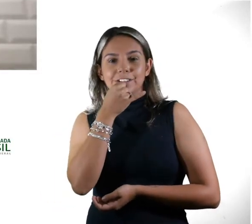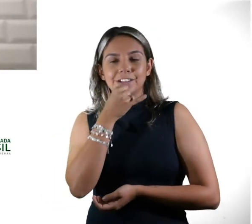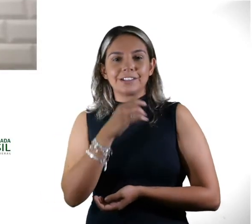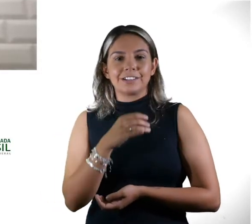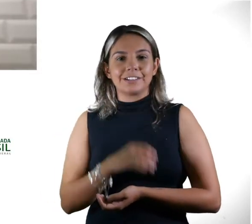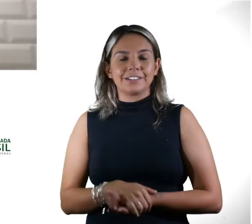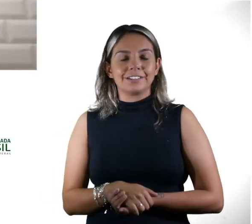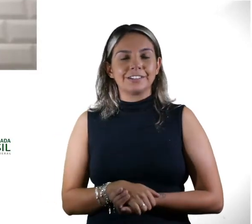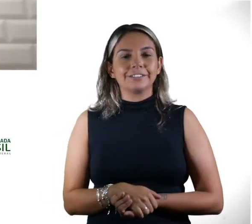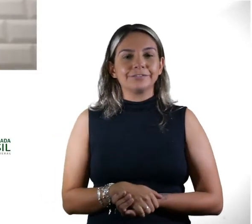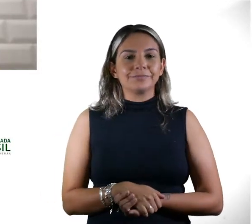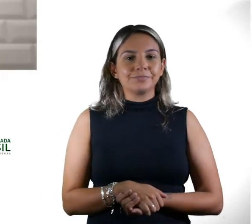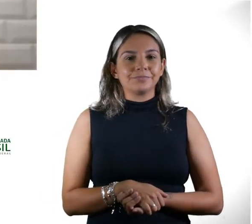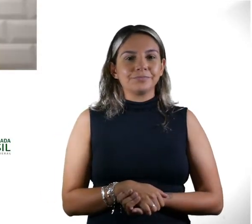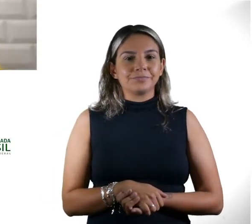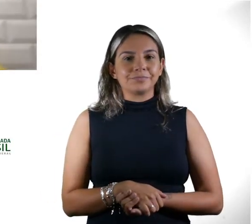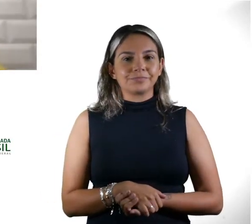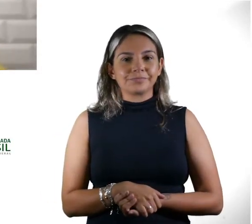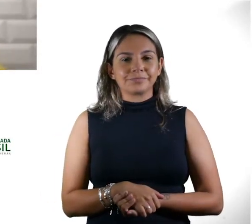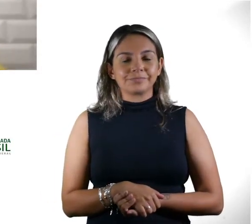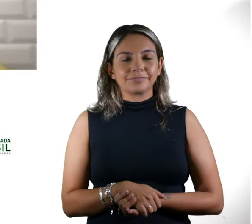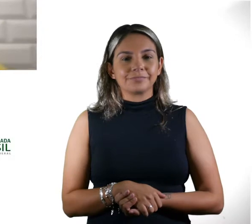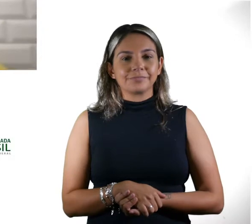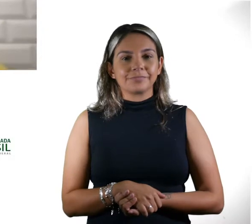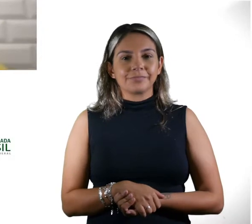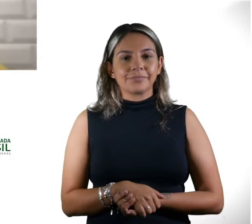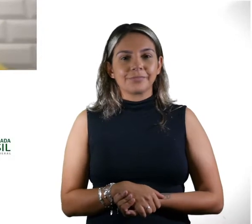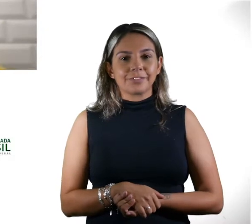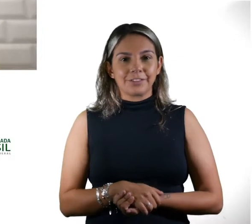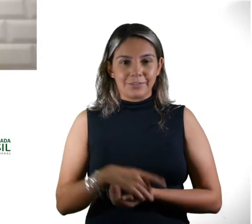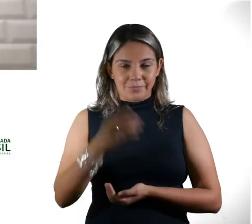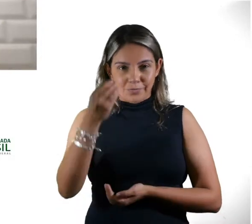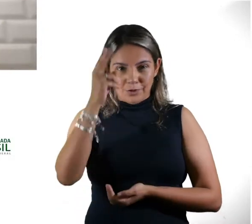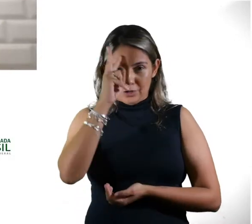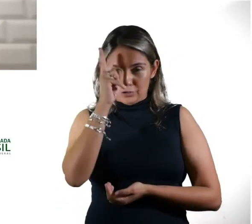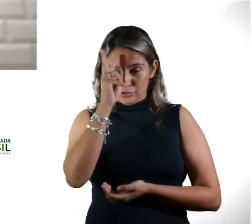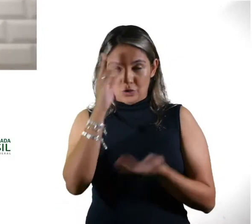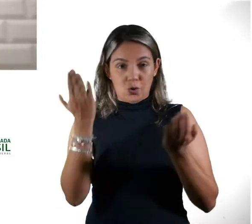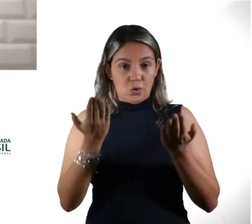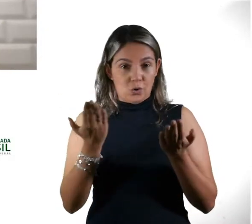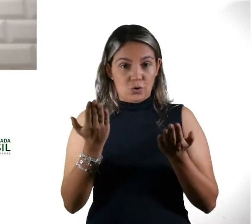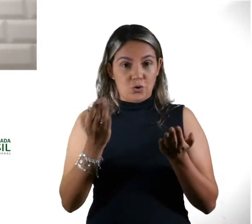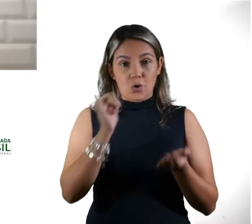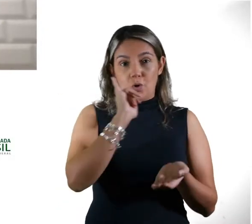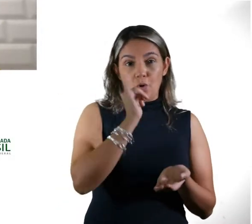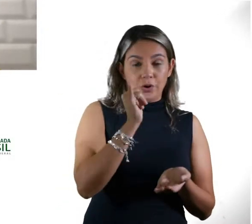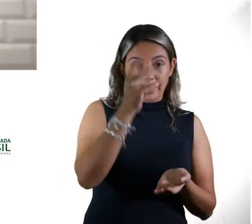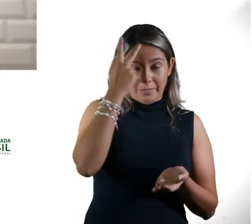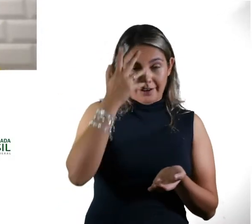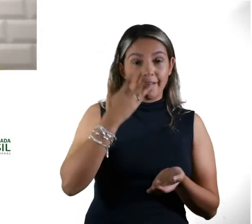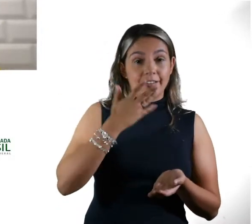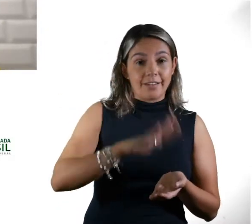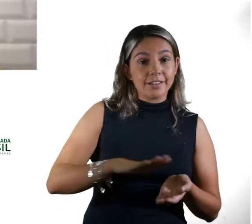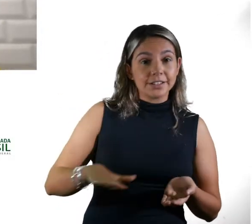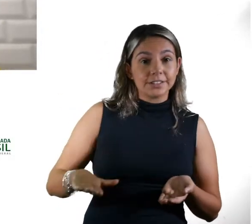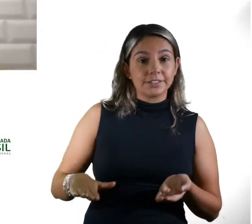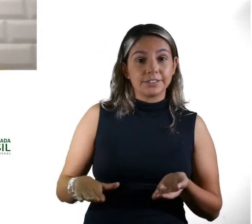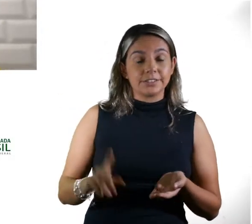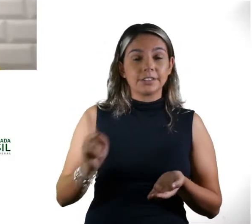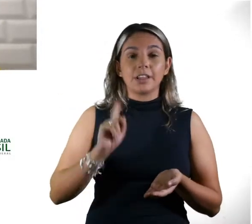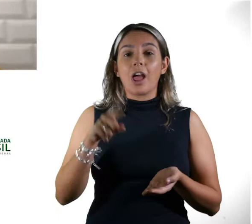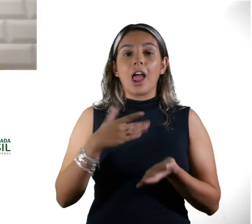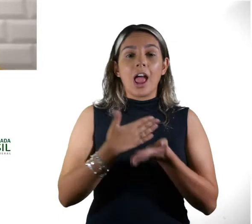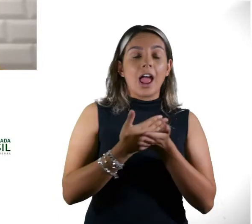mais apreciada. Aliás, eu estou dizendo isto, mas estou-me a lembrar que muitas das histórias que hoje contamos para crianças não